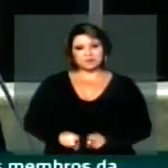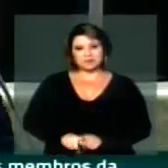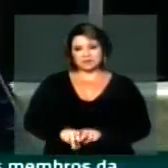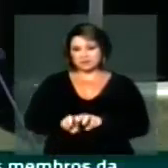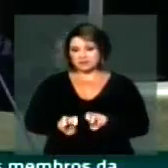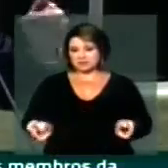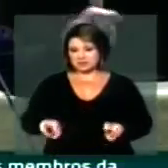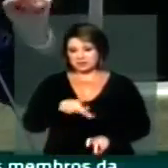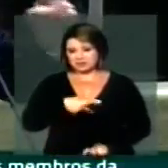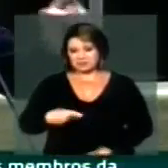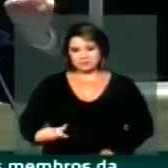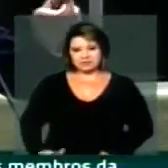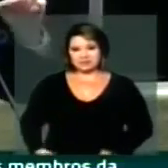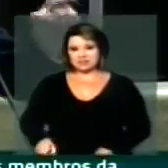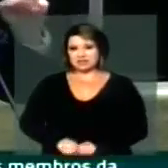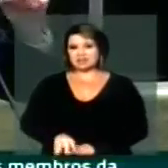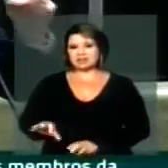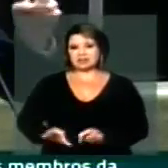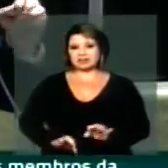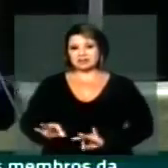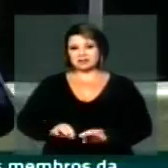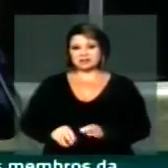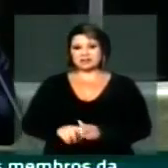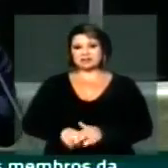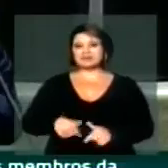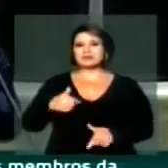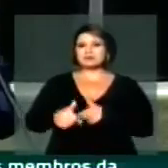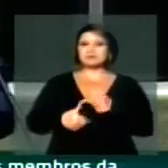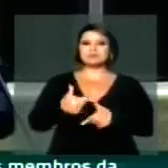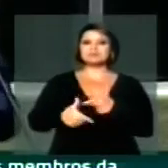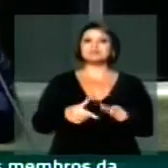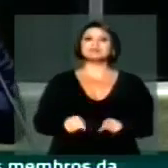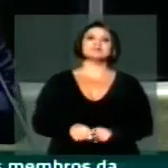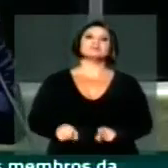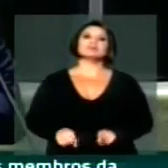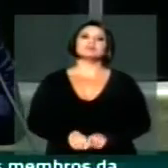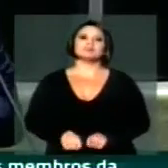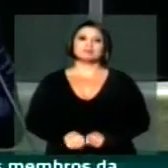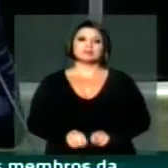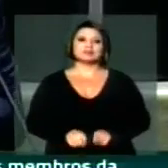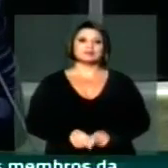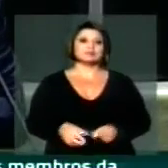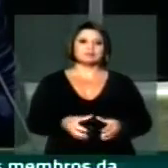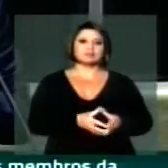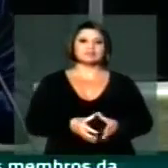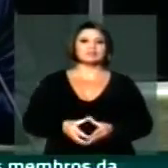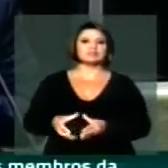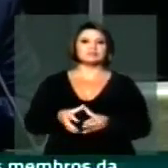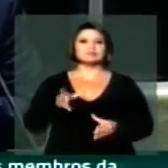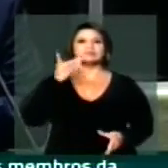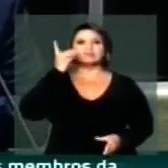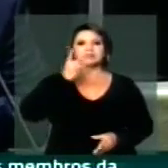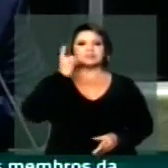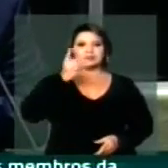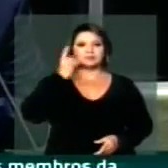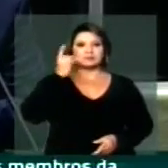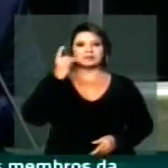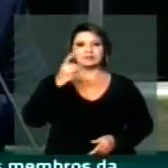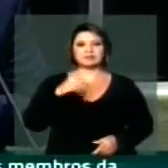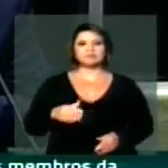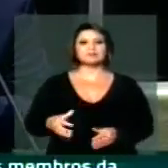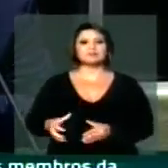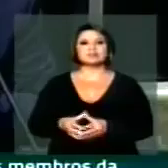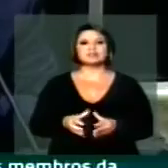na mesa, em qualquer investimento concedido pelo conjunto dos deputados,